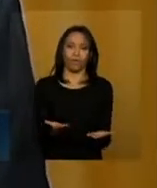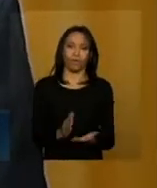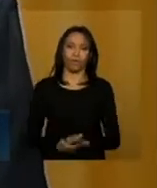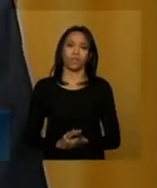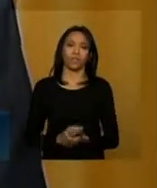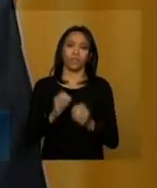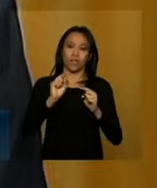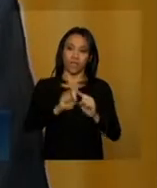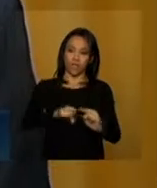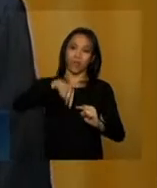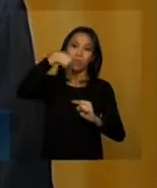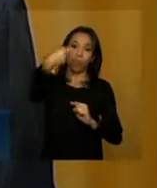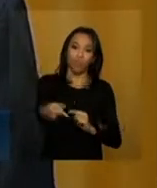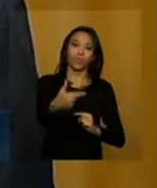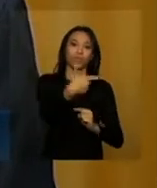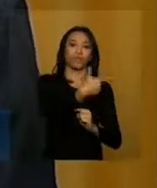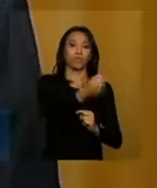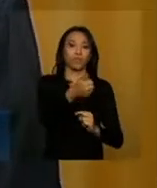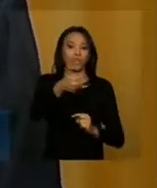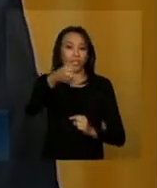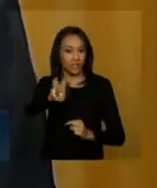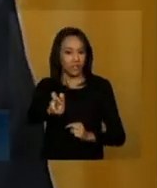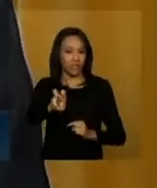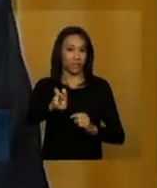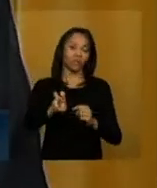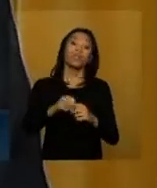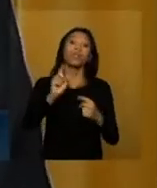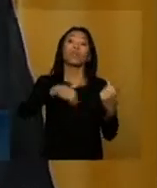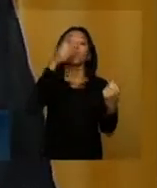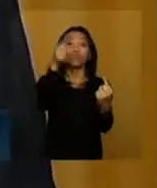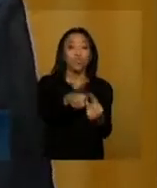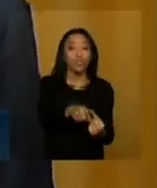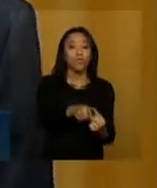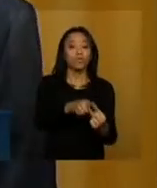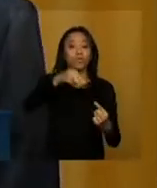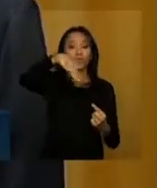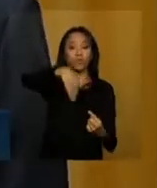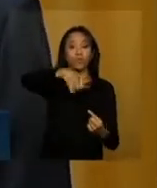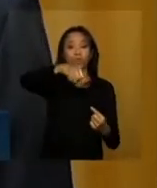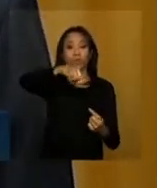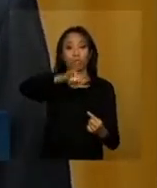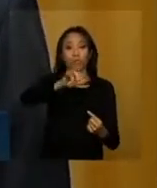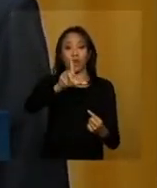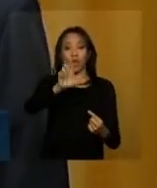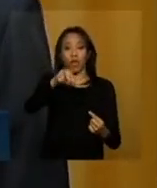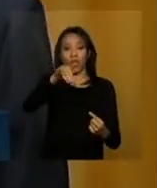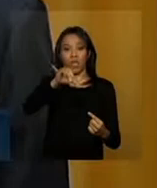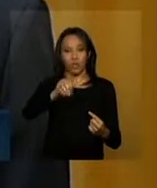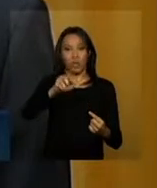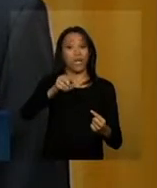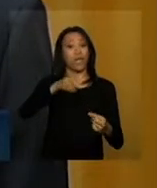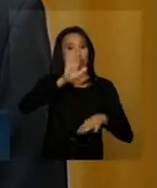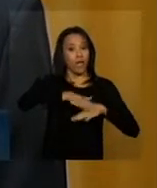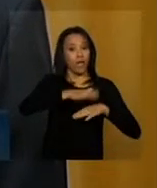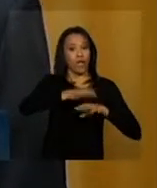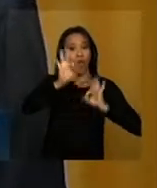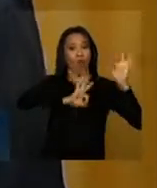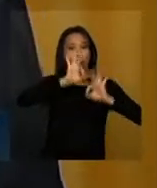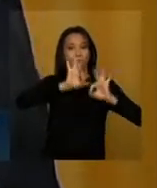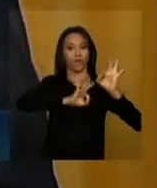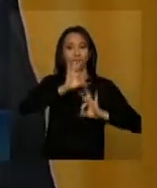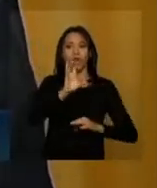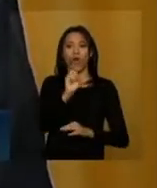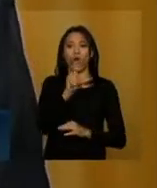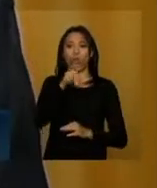esforço pós-2015 dos objetivos do milênio, que a ONU está coordenando. O governo brasileiro, logo que chamado pela OPAS e